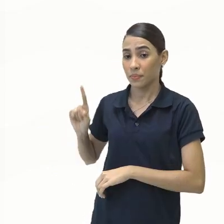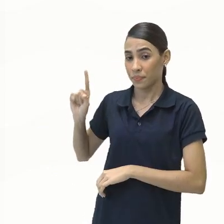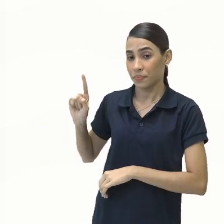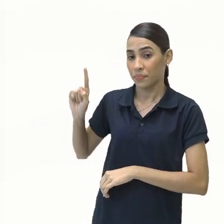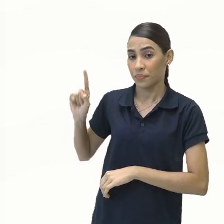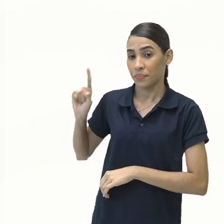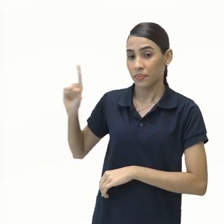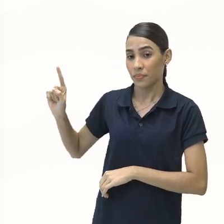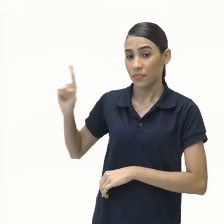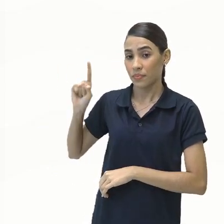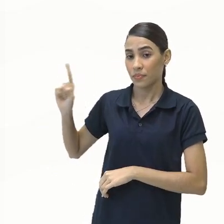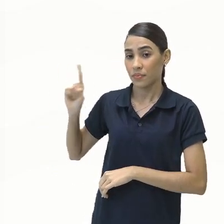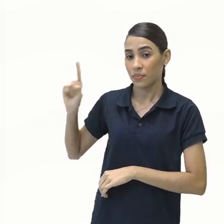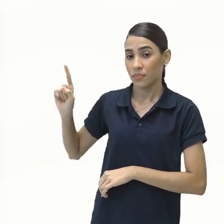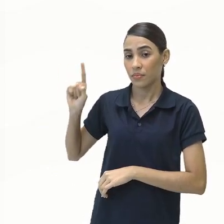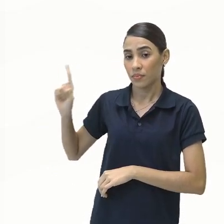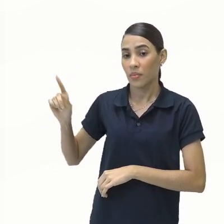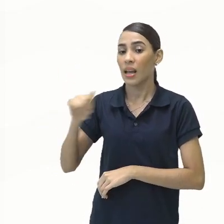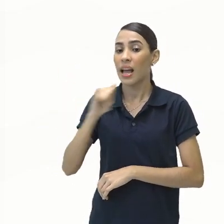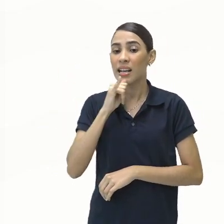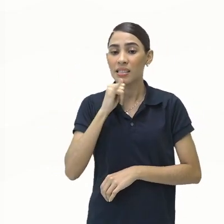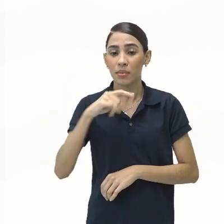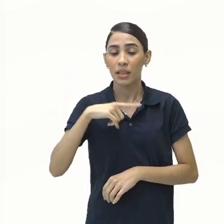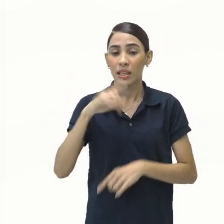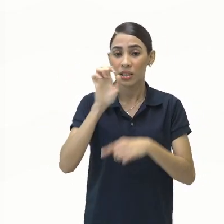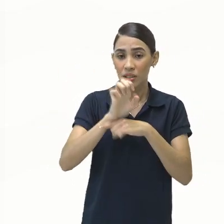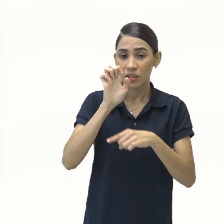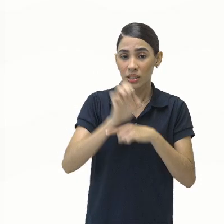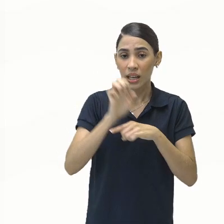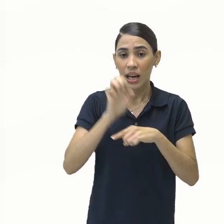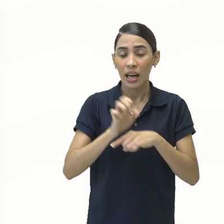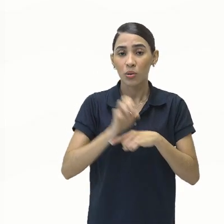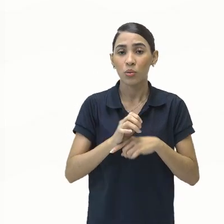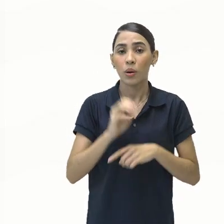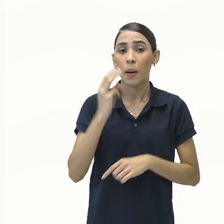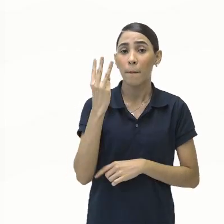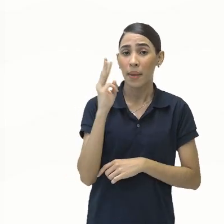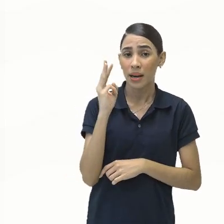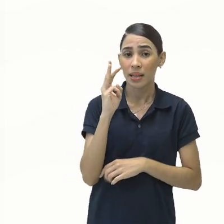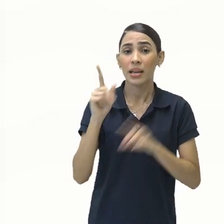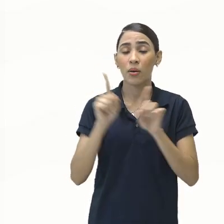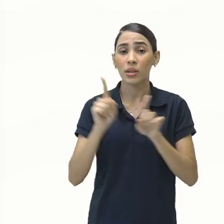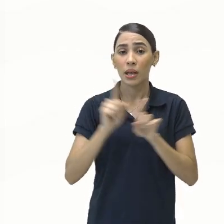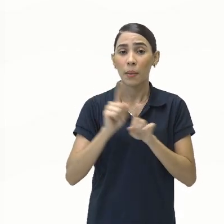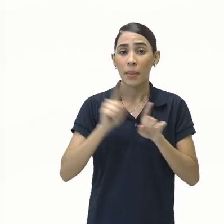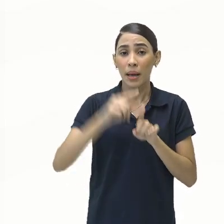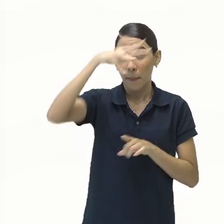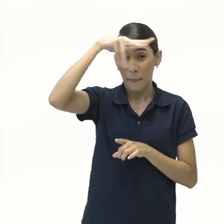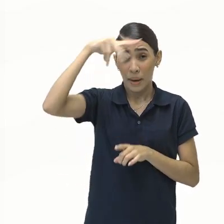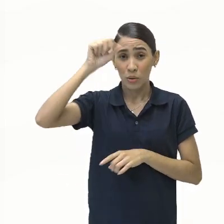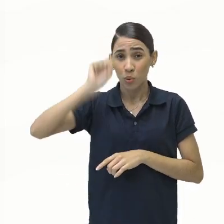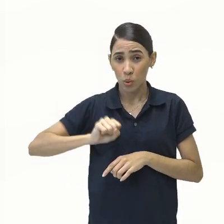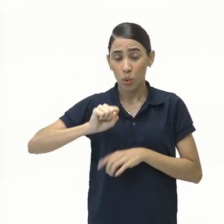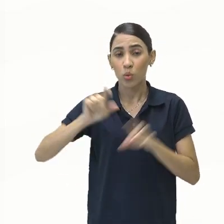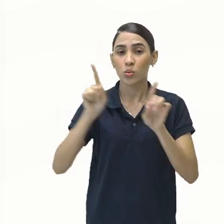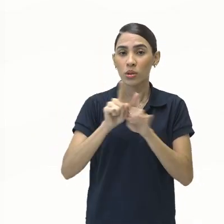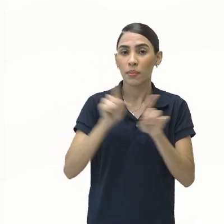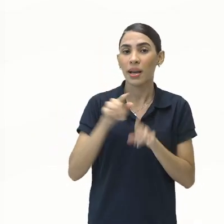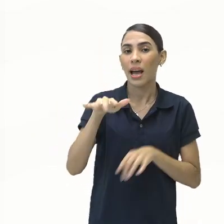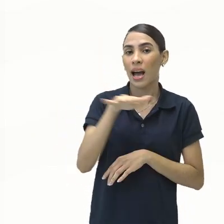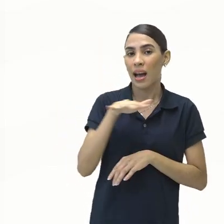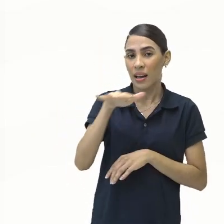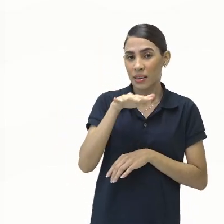tá? Que envolve ali os estados, parte do estado do Maranhão e também do Mato Grosso, além dos estados da